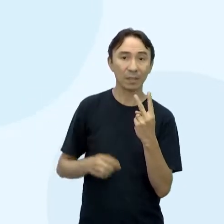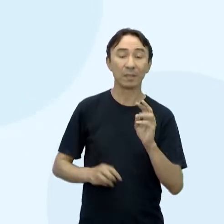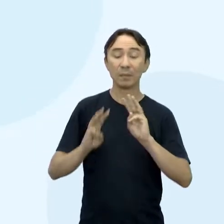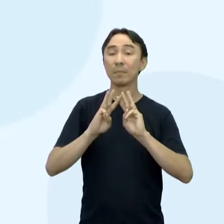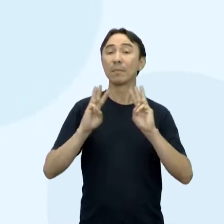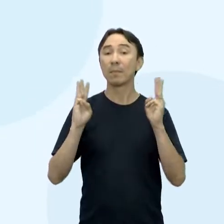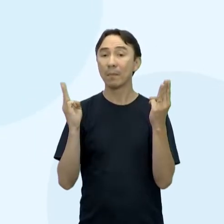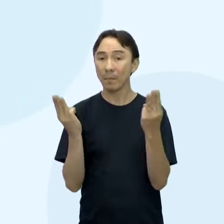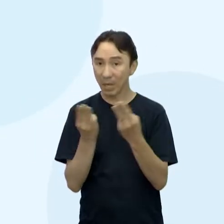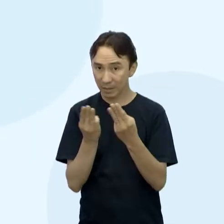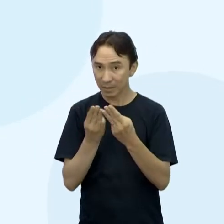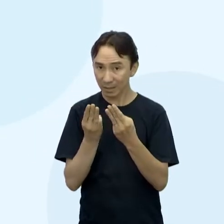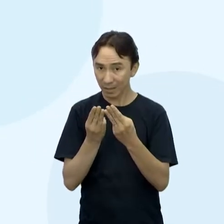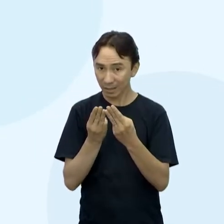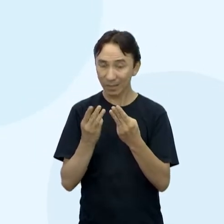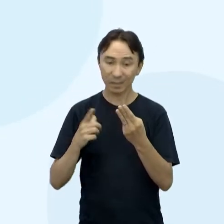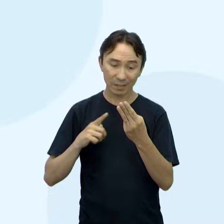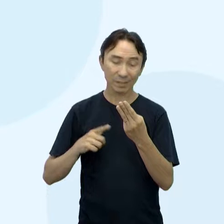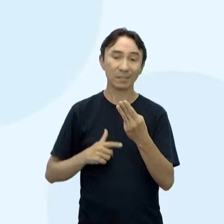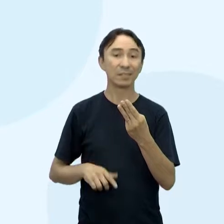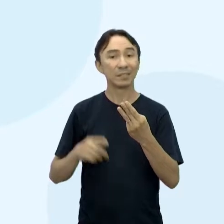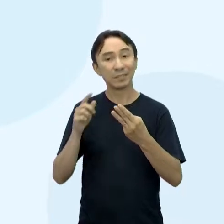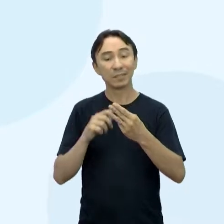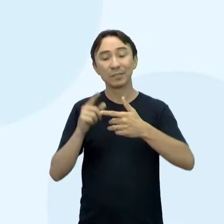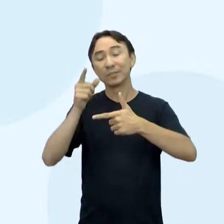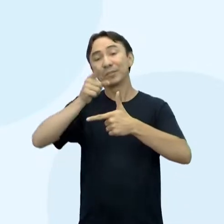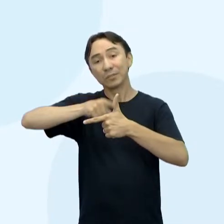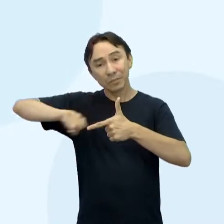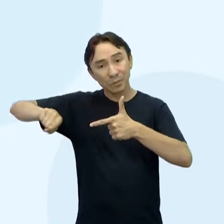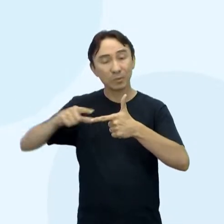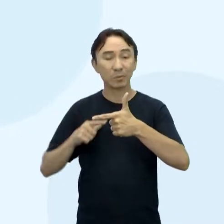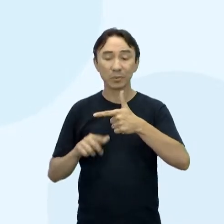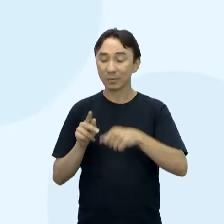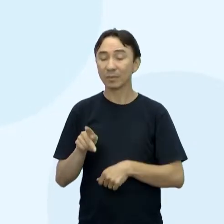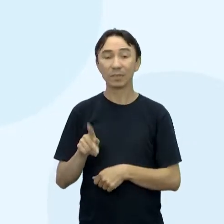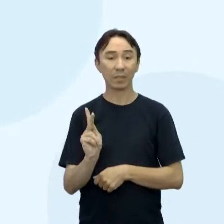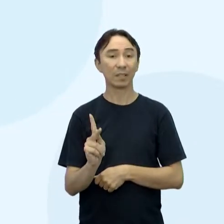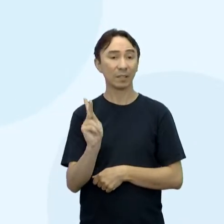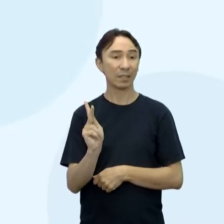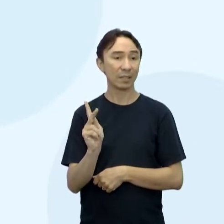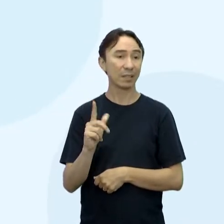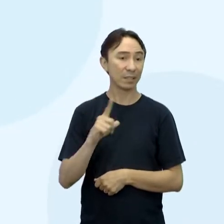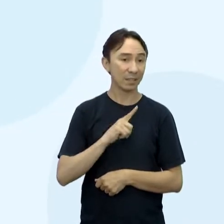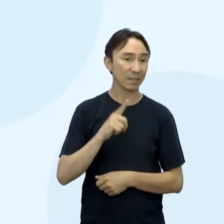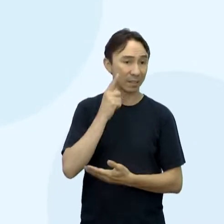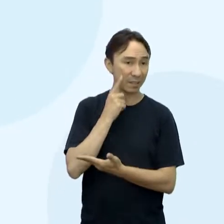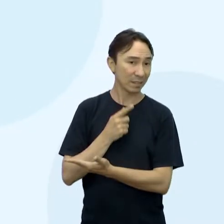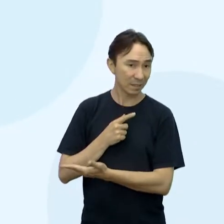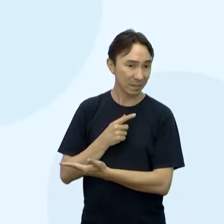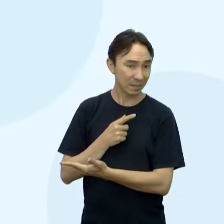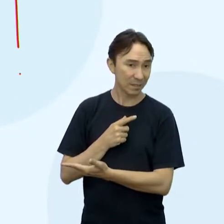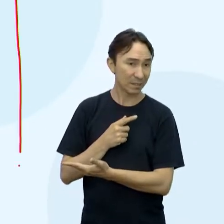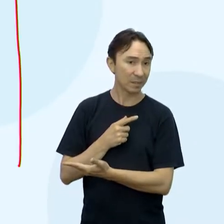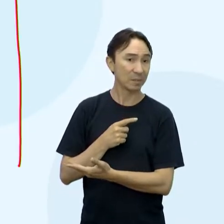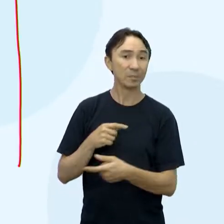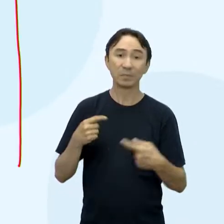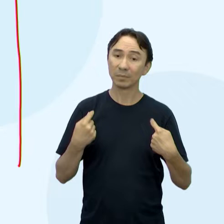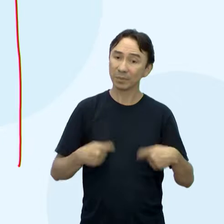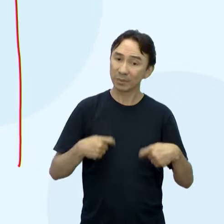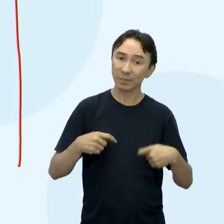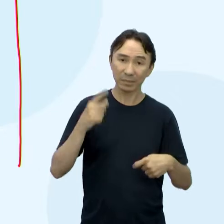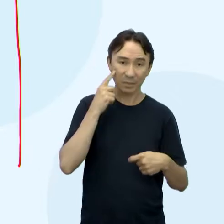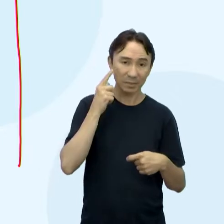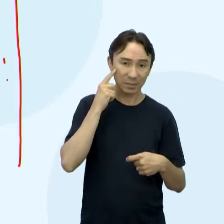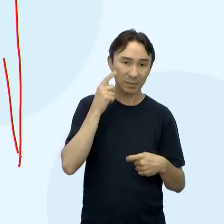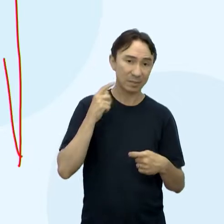material executa um movimento harmônico simples, linear, quando sua trajetória é retilínea, ó, nessa direção